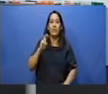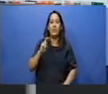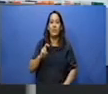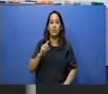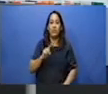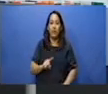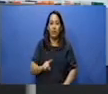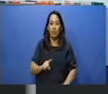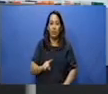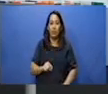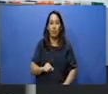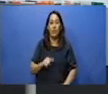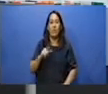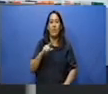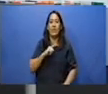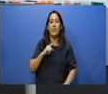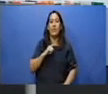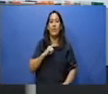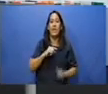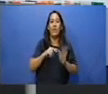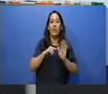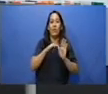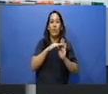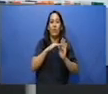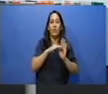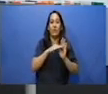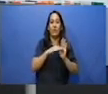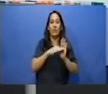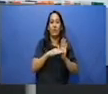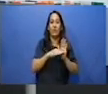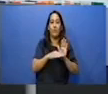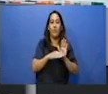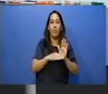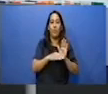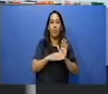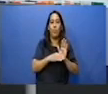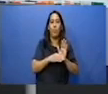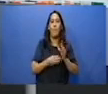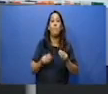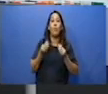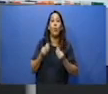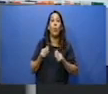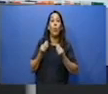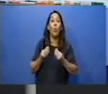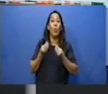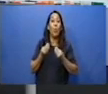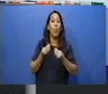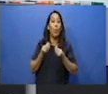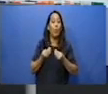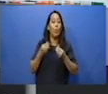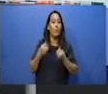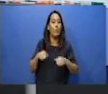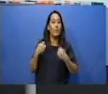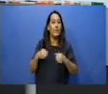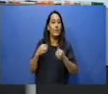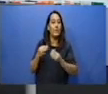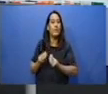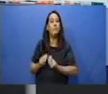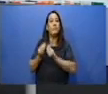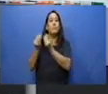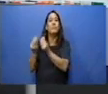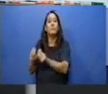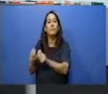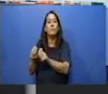51, nós temos um roteiro. Os passos, o que a gente tem que colocar na nossa notícia.